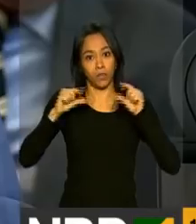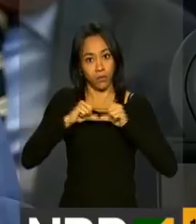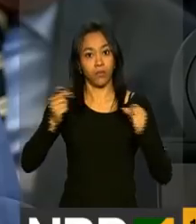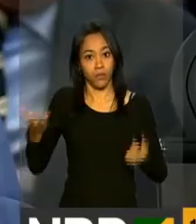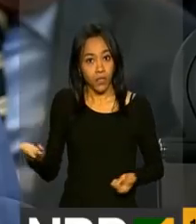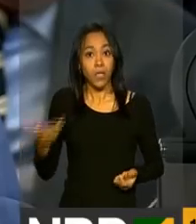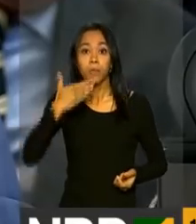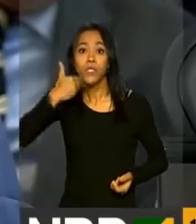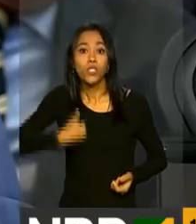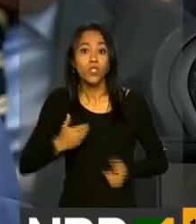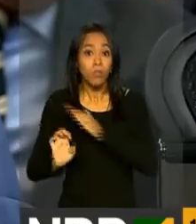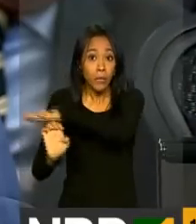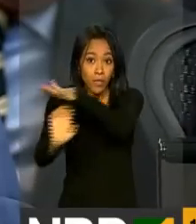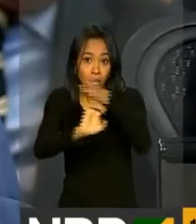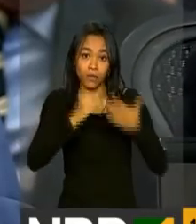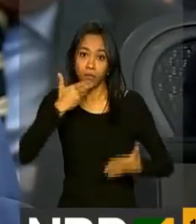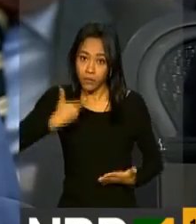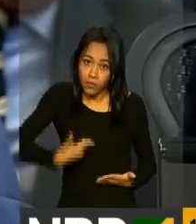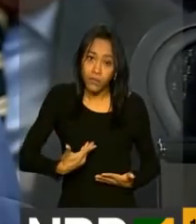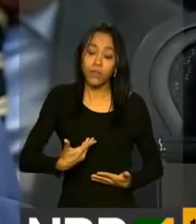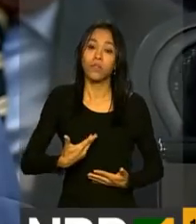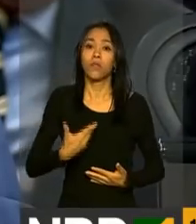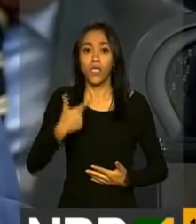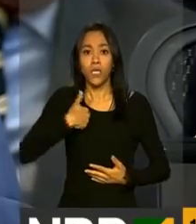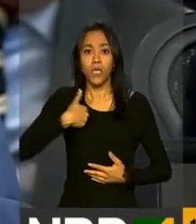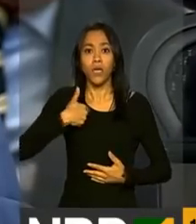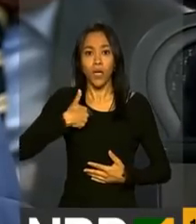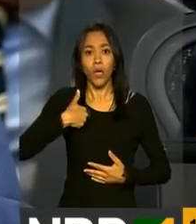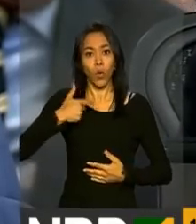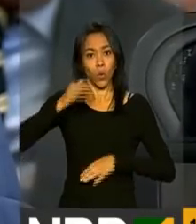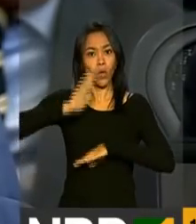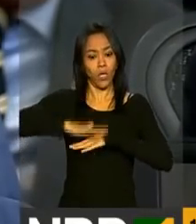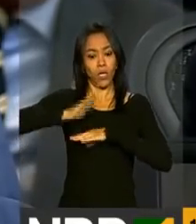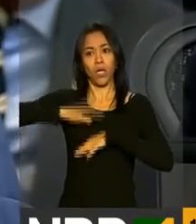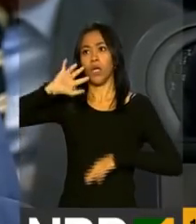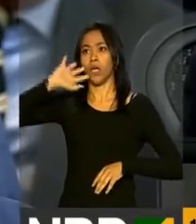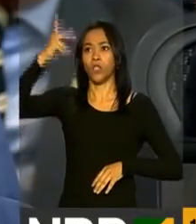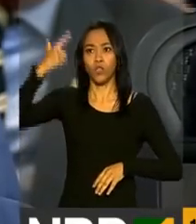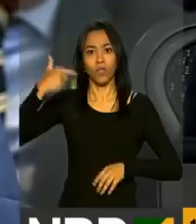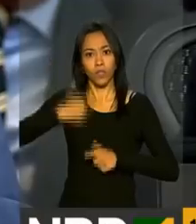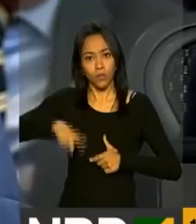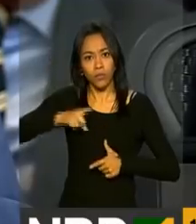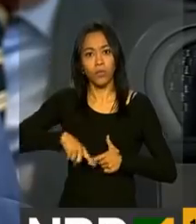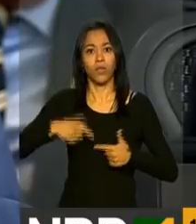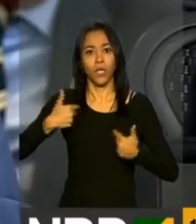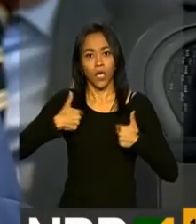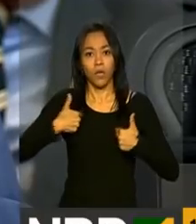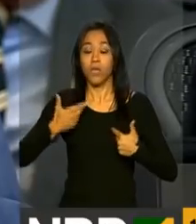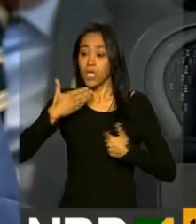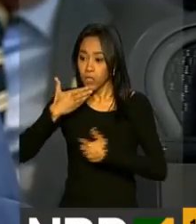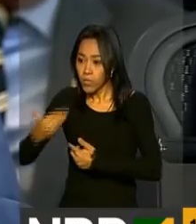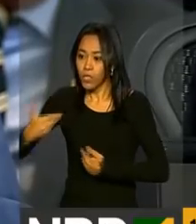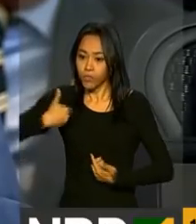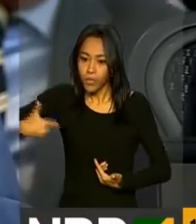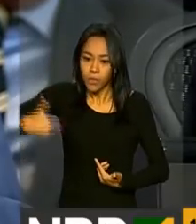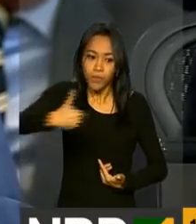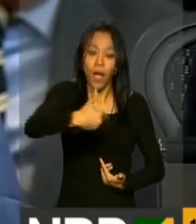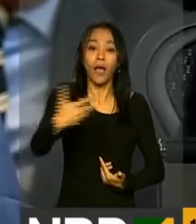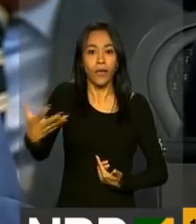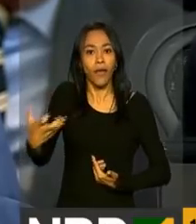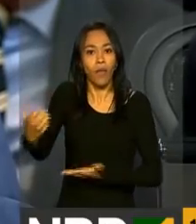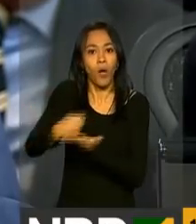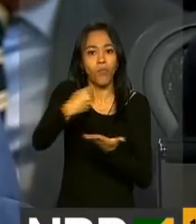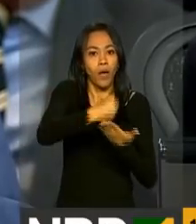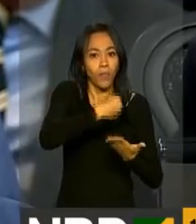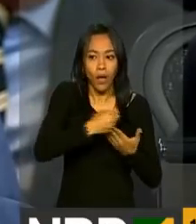pedindo que é eu tomasse providências mais que eles todos queriam é colaborar